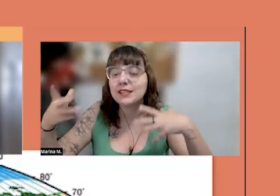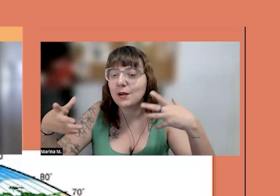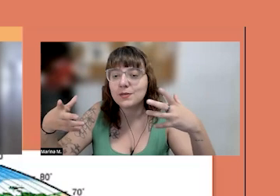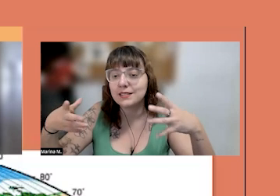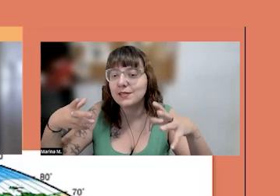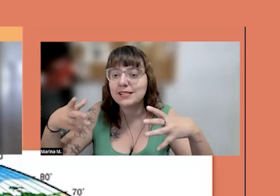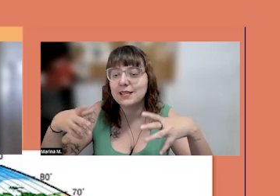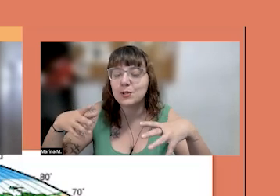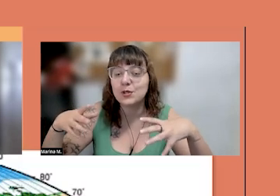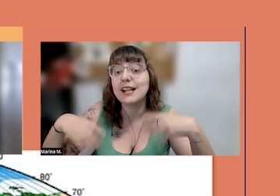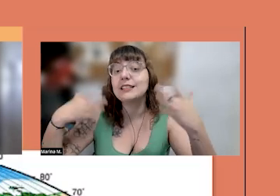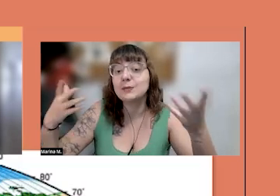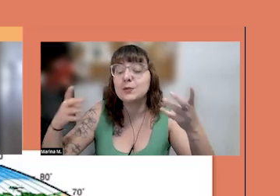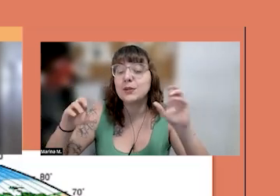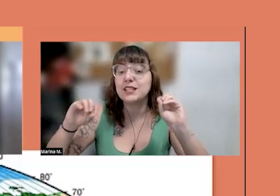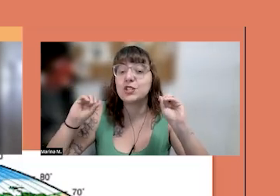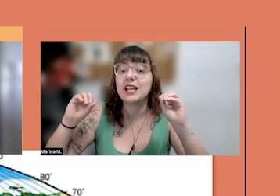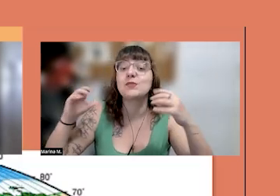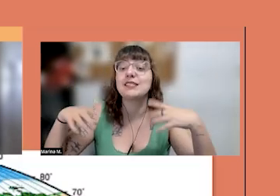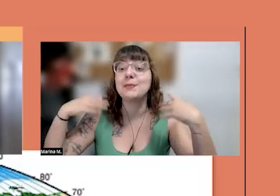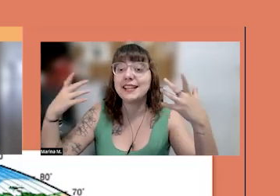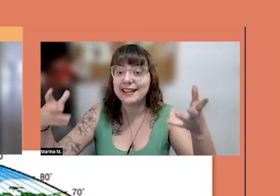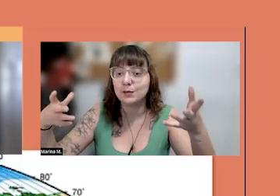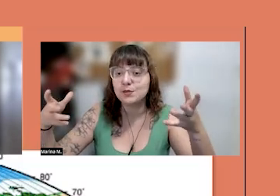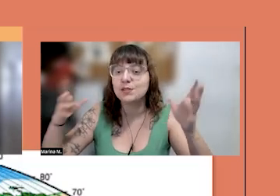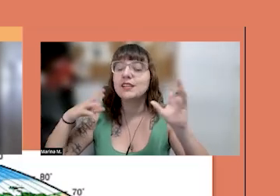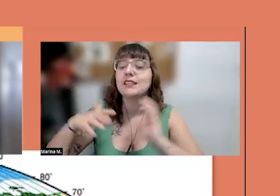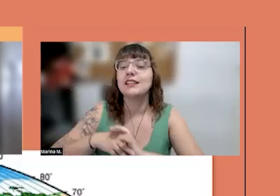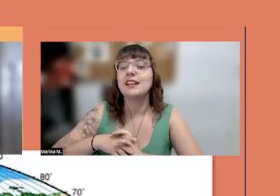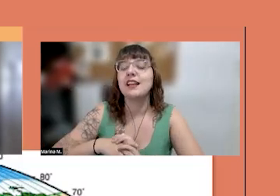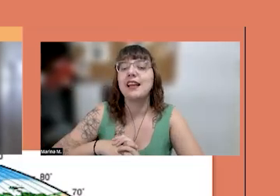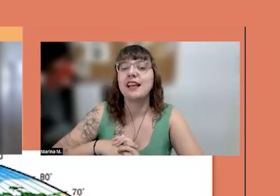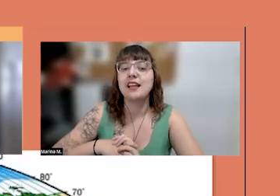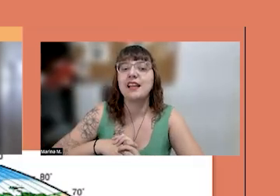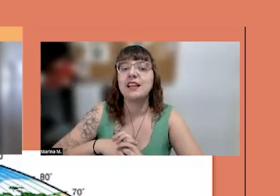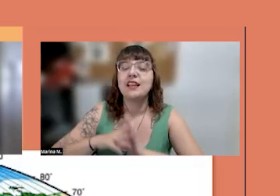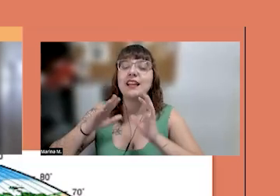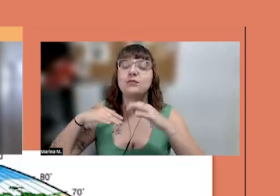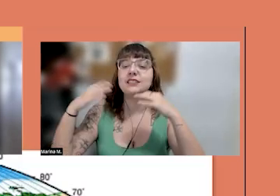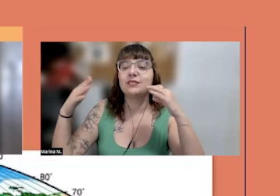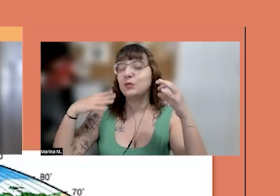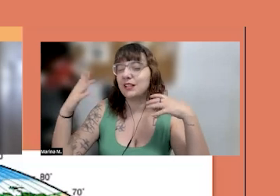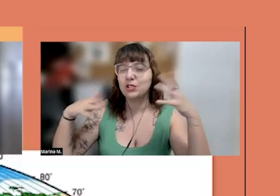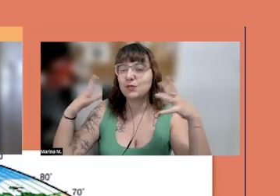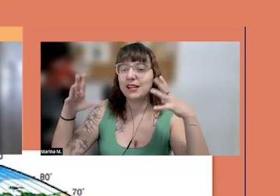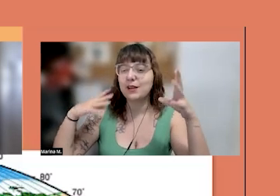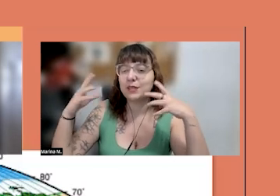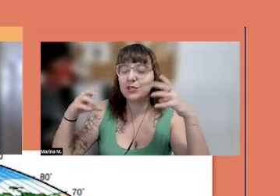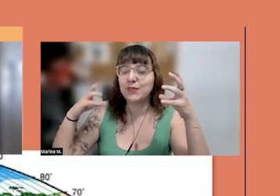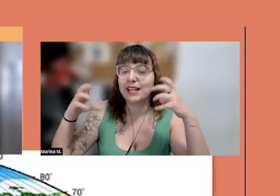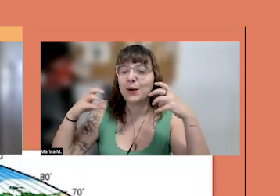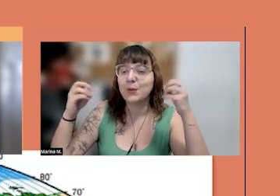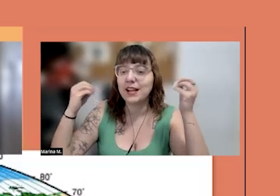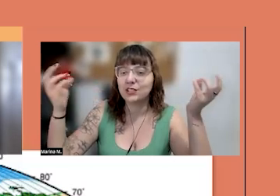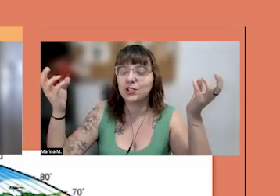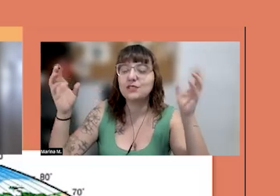onde que você está usando esse sistema de coordenadas, mas o importante é que é um sistema em graus, né? Quando a gente usa grau quando a